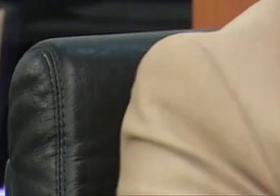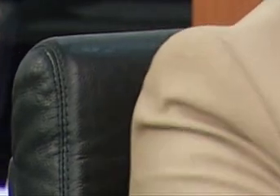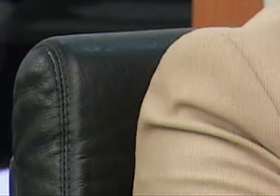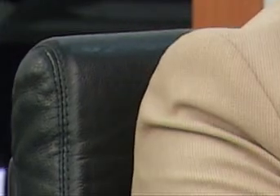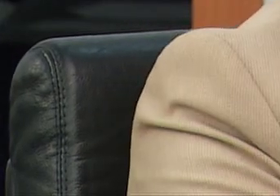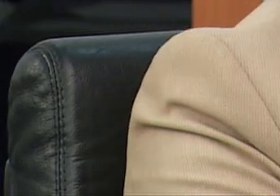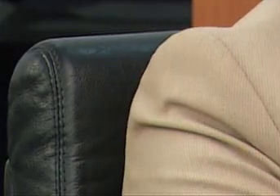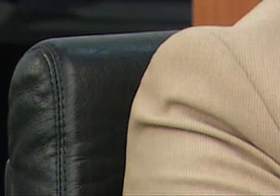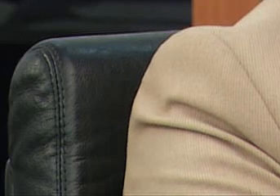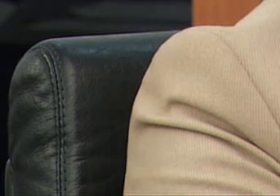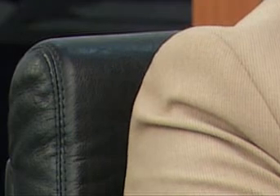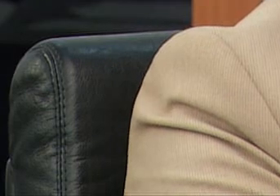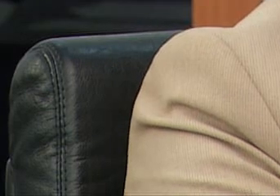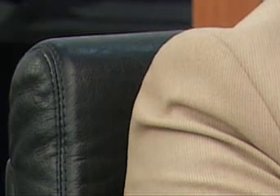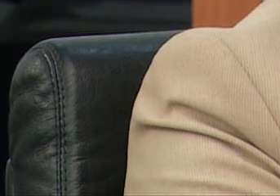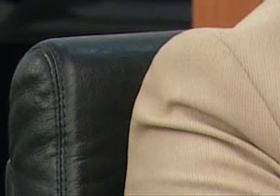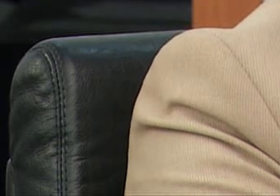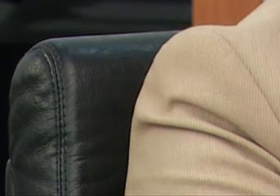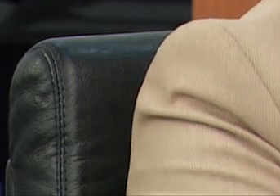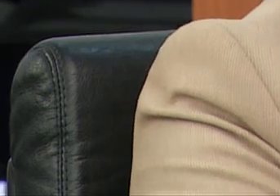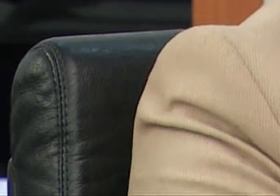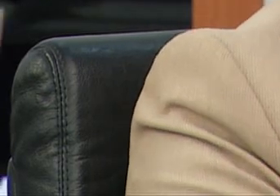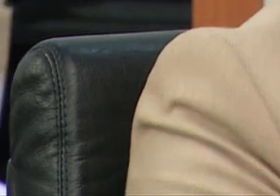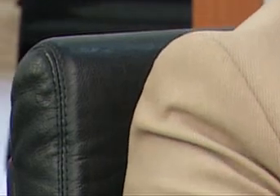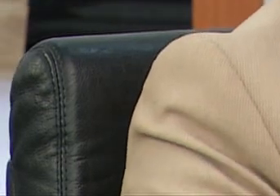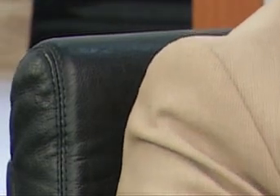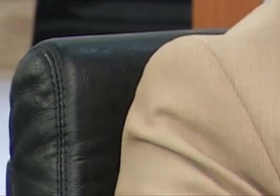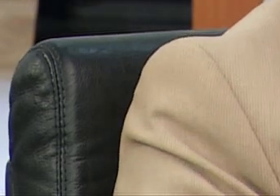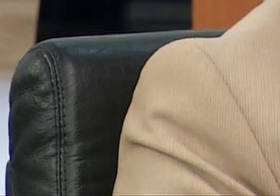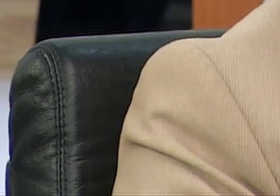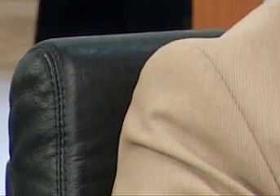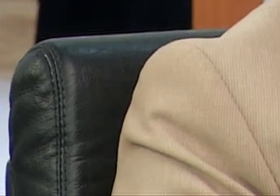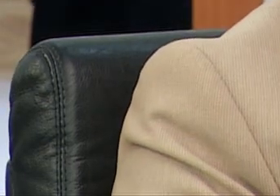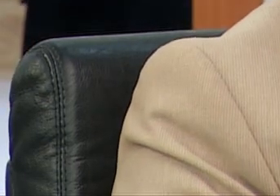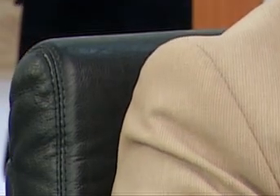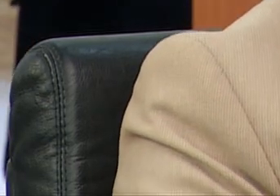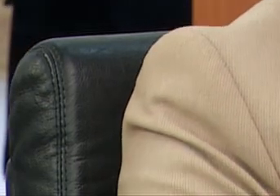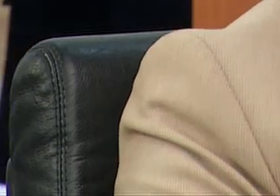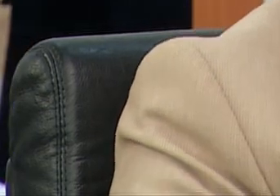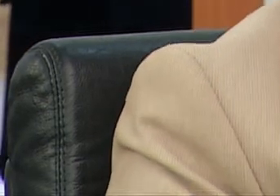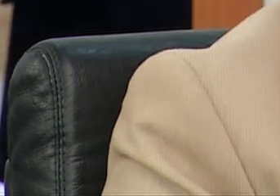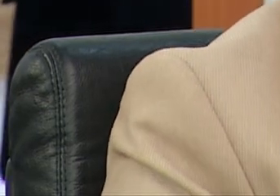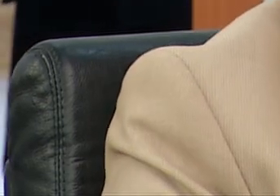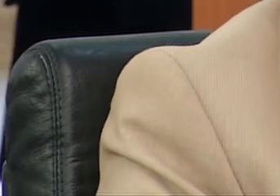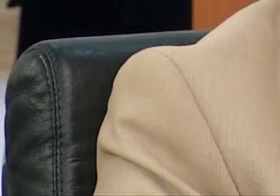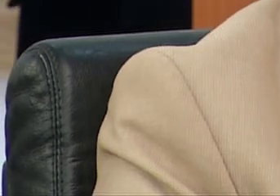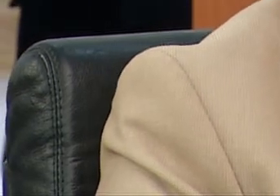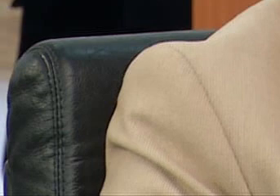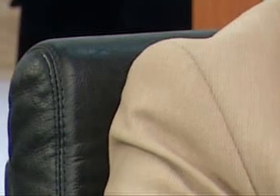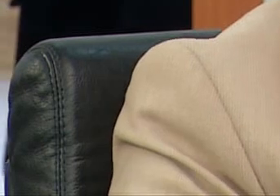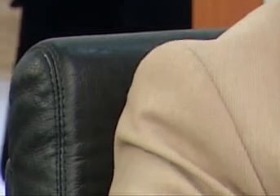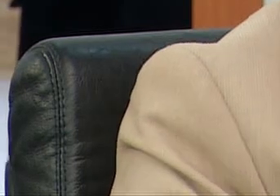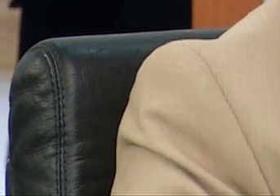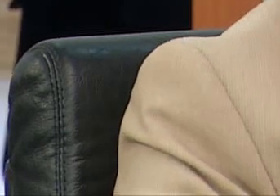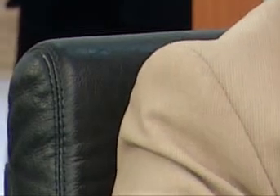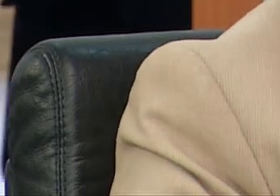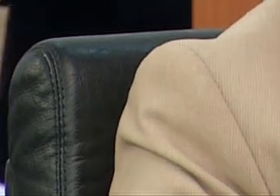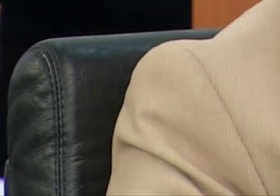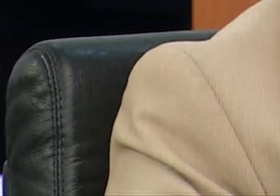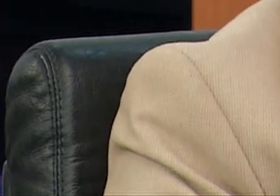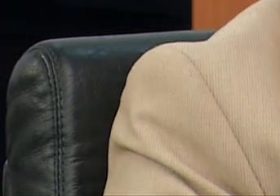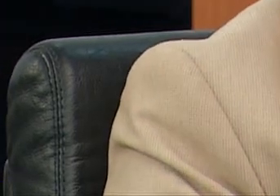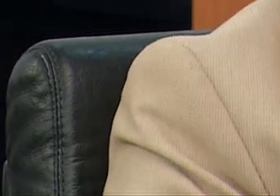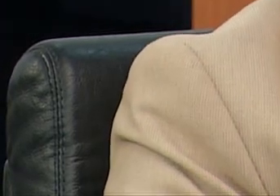a gente suprir a necessidade dessas mulheres, a gente tem que dar um jeito. Se o PJ não quer vir pelo salário, vamos dar um jeito,